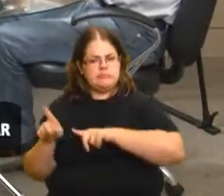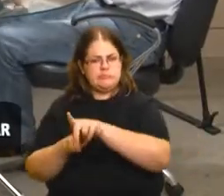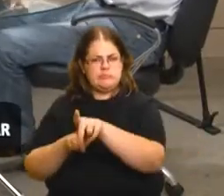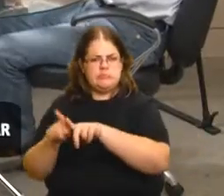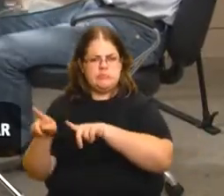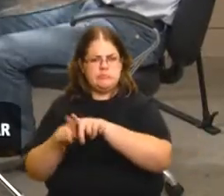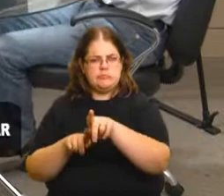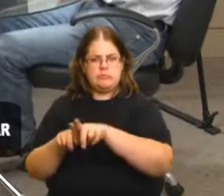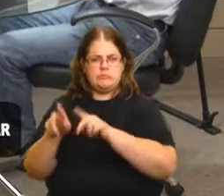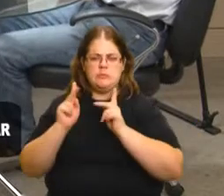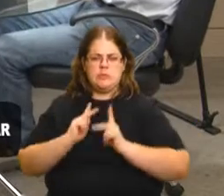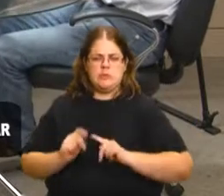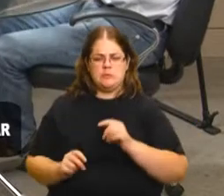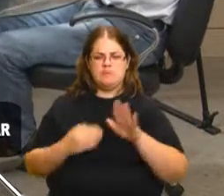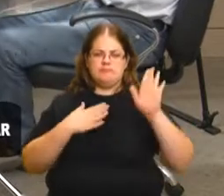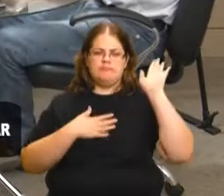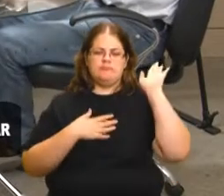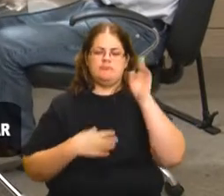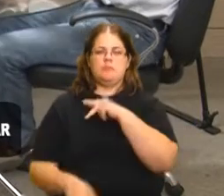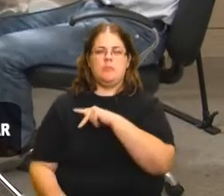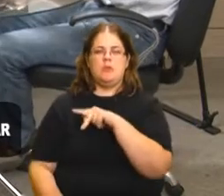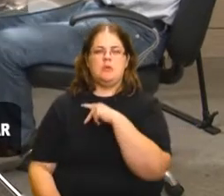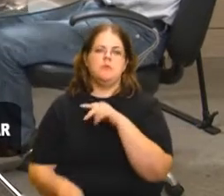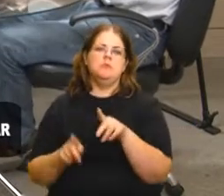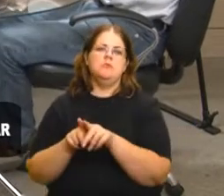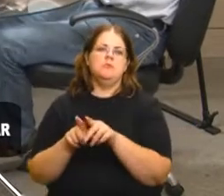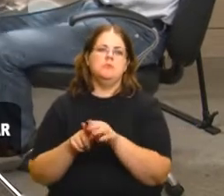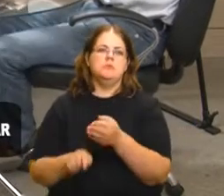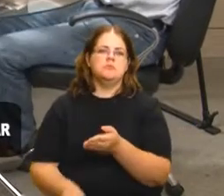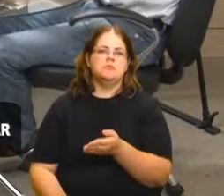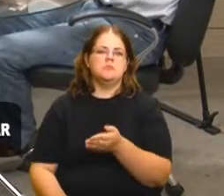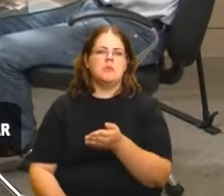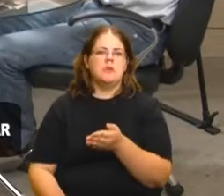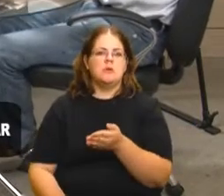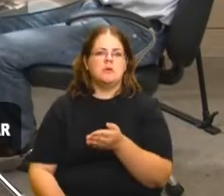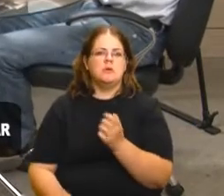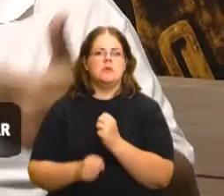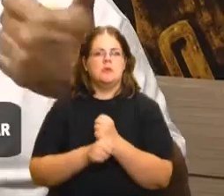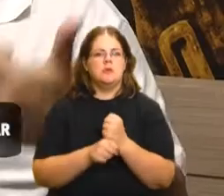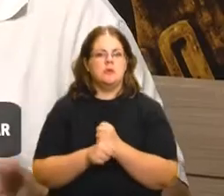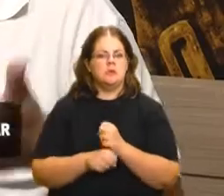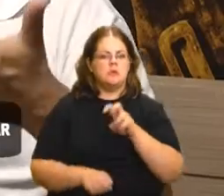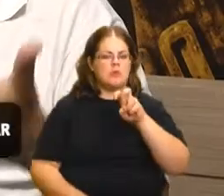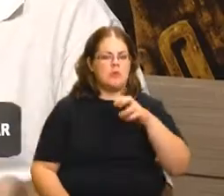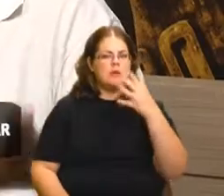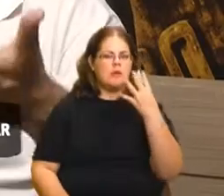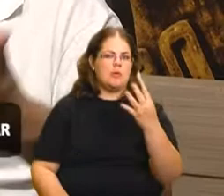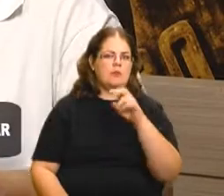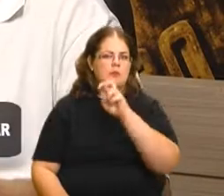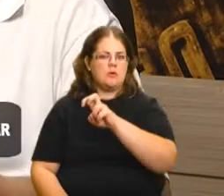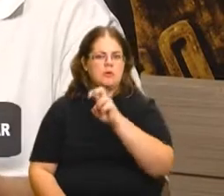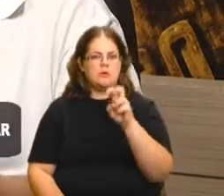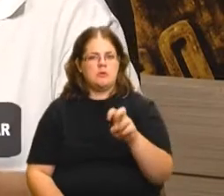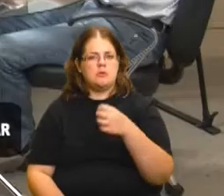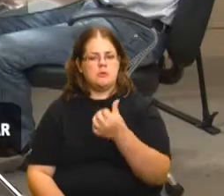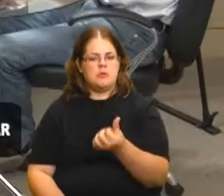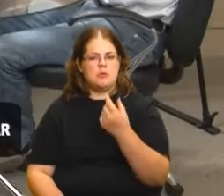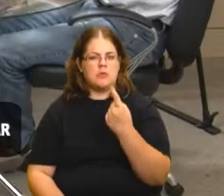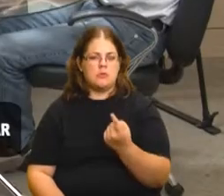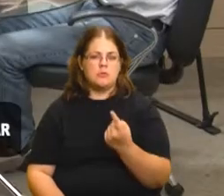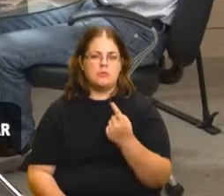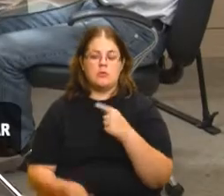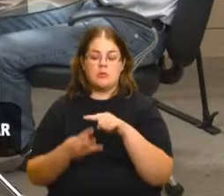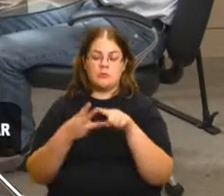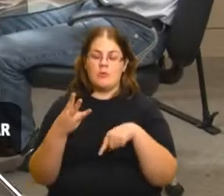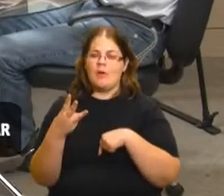generais. Exato. Antes do golpe de 64. Antes do golpe, com tentativas de golpe, pelo menos, em 54, 55 e 61.